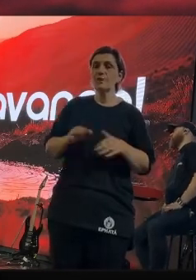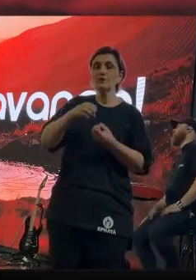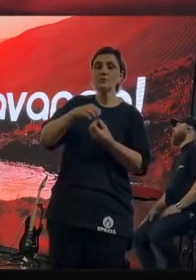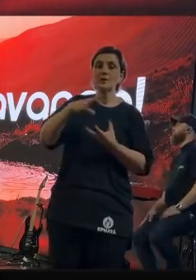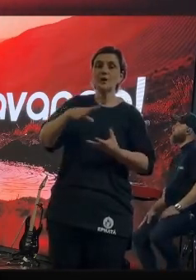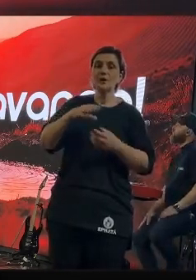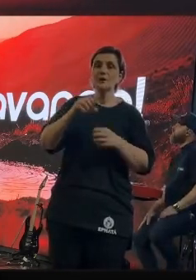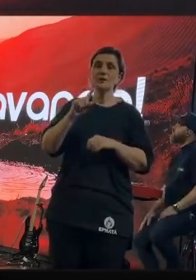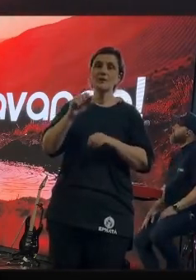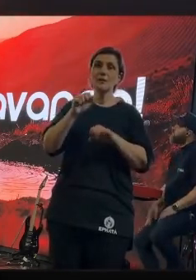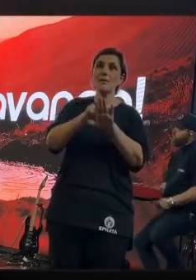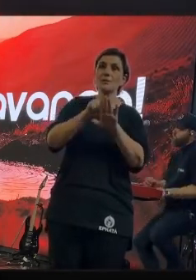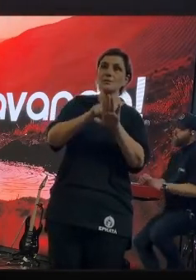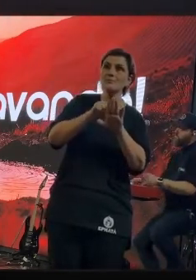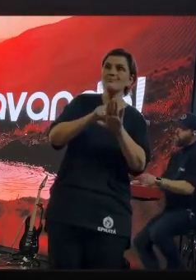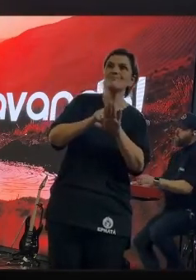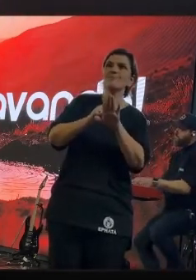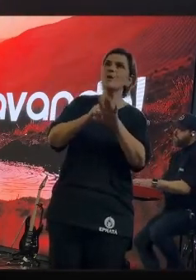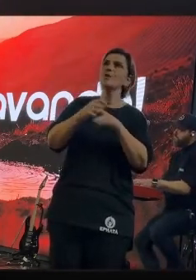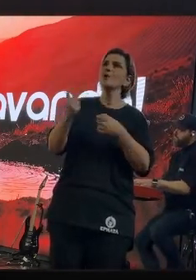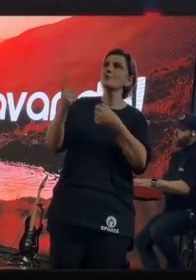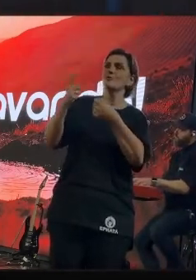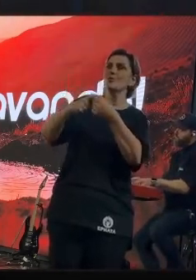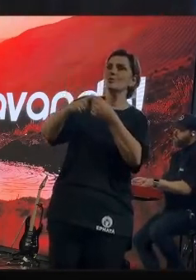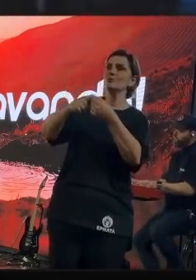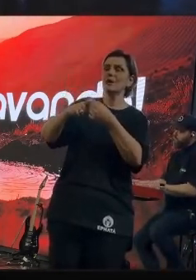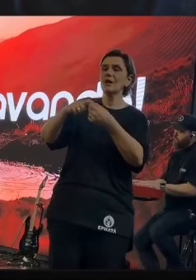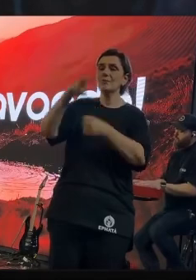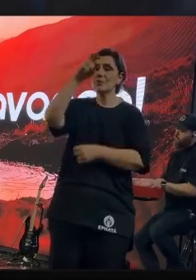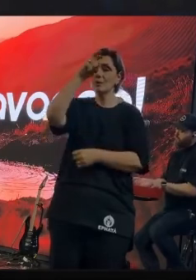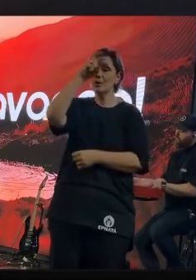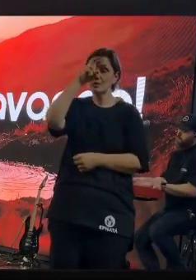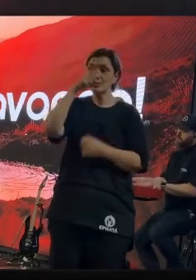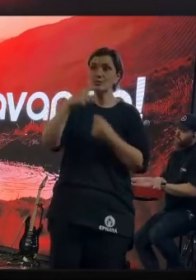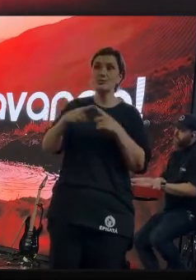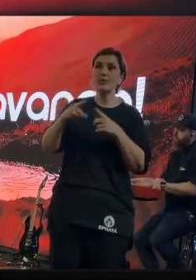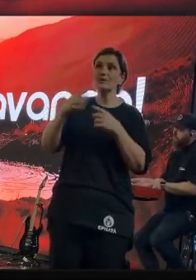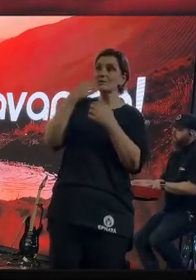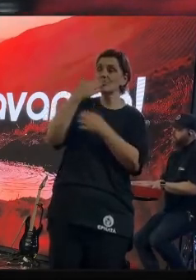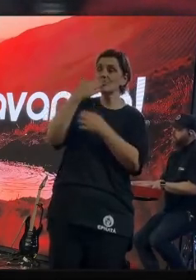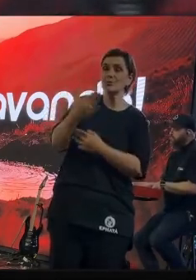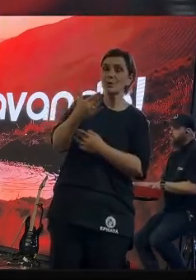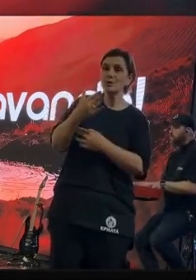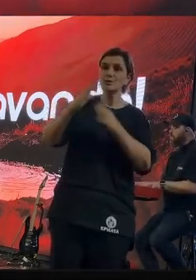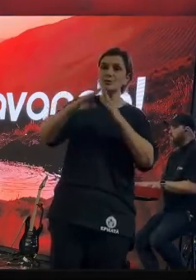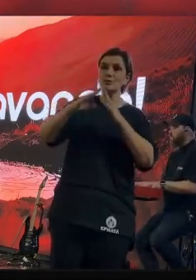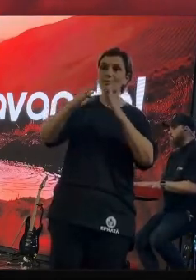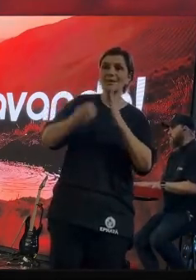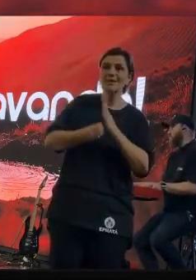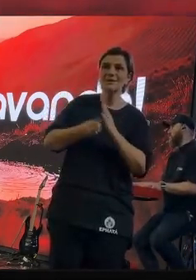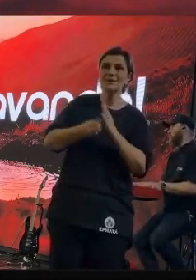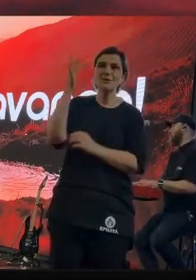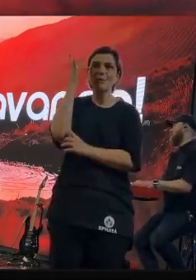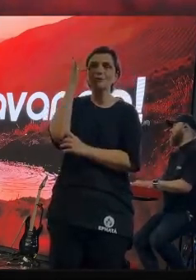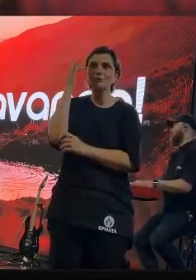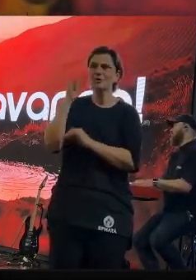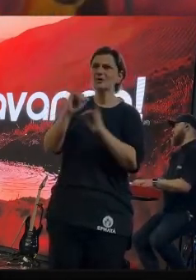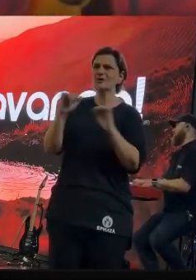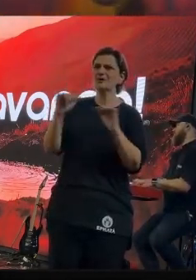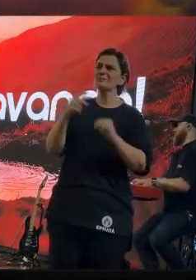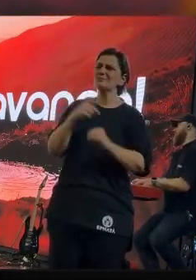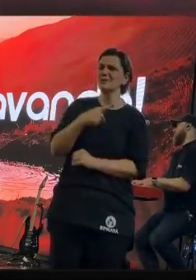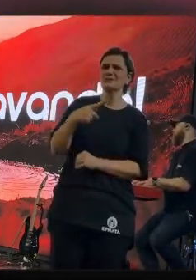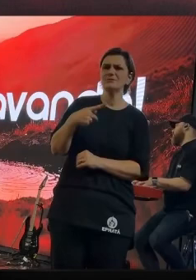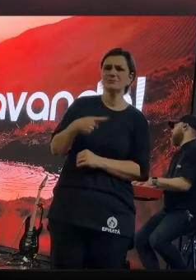porta, eu quero voltar para o Egito. Quando a provisão não cai do céu, eu quero voltar para o Egito. Mas eu estou diante de uma igreja madura que diz assim: pastor,